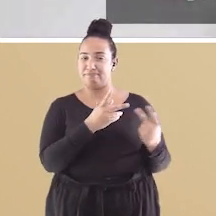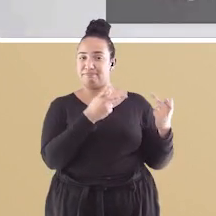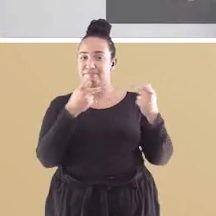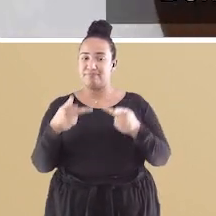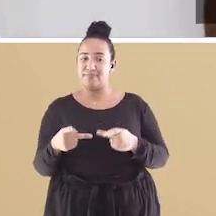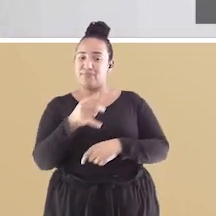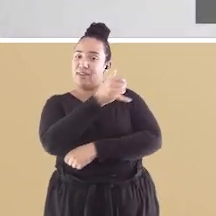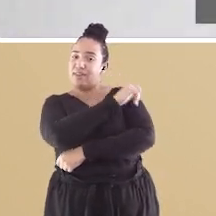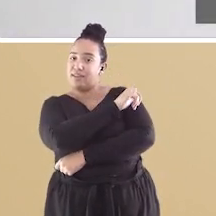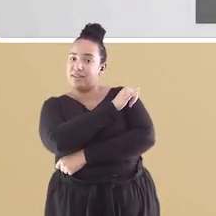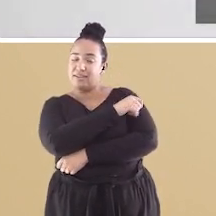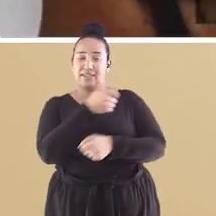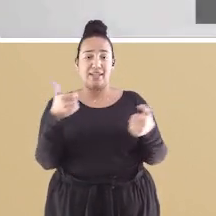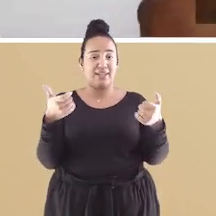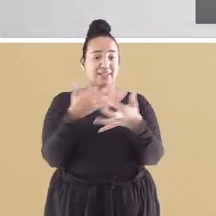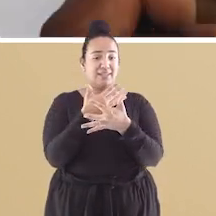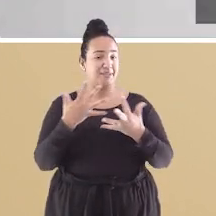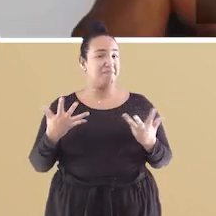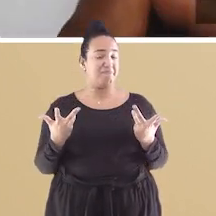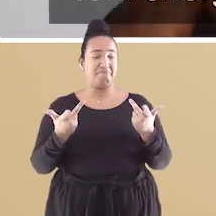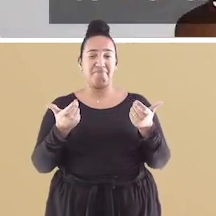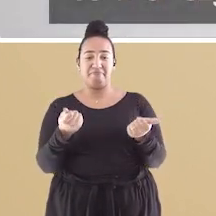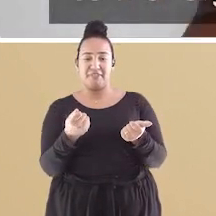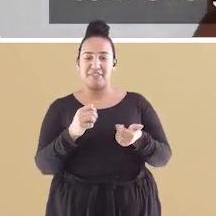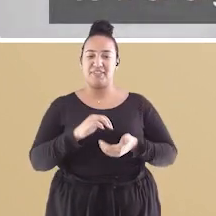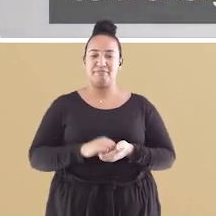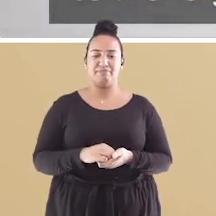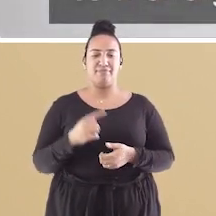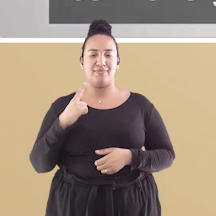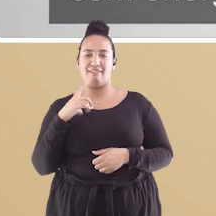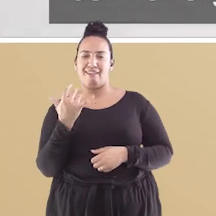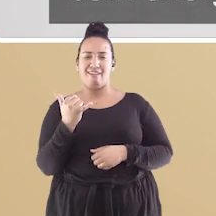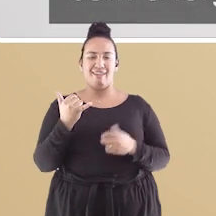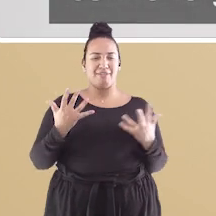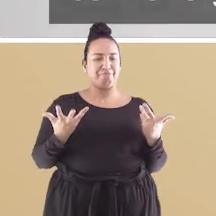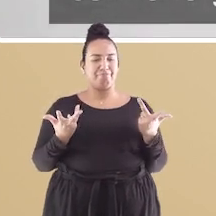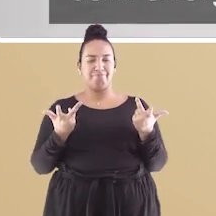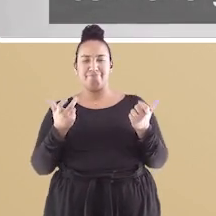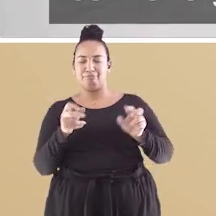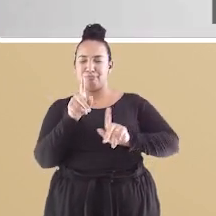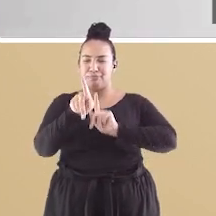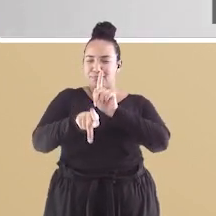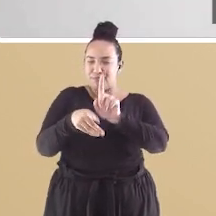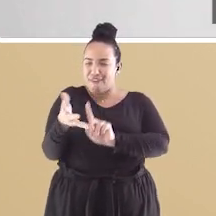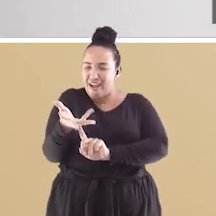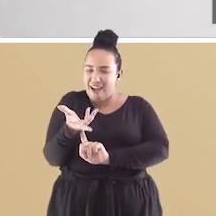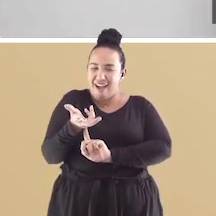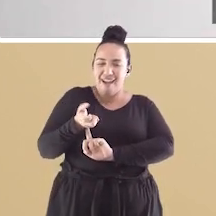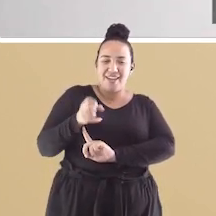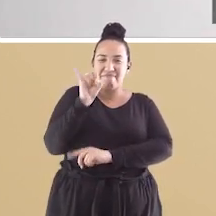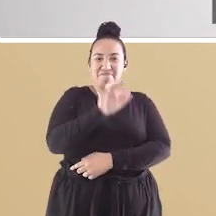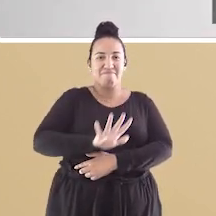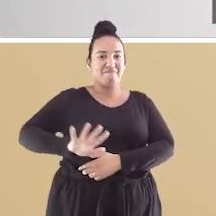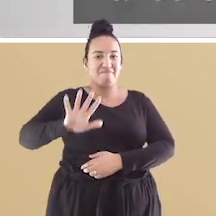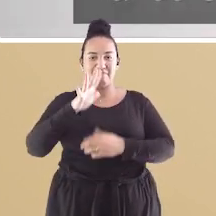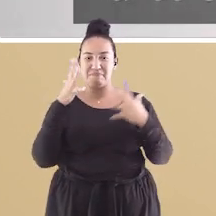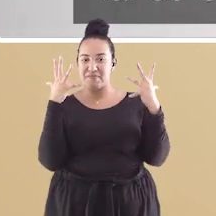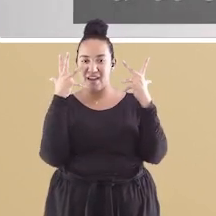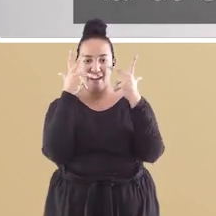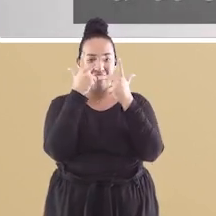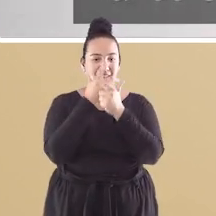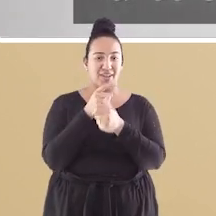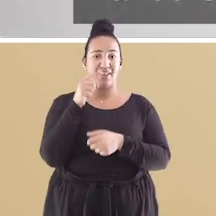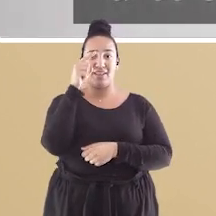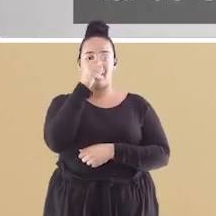Bem-vindos ao Rio de Janeiro, a cidade maravilhosa. Com energia contagiante, povo acolhedor e paisagens incríveis.